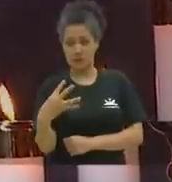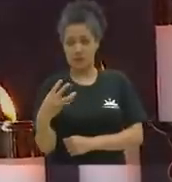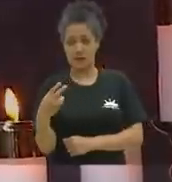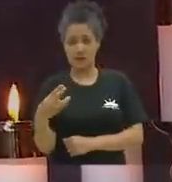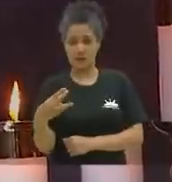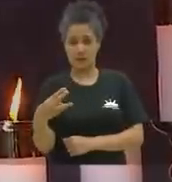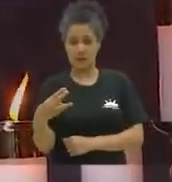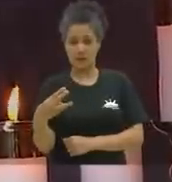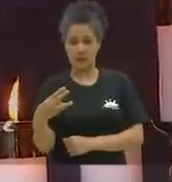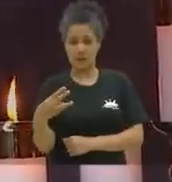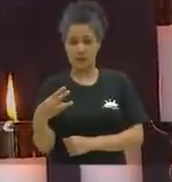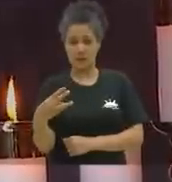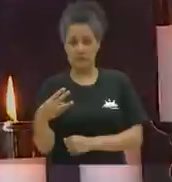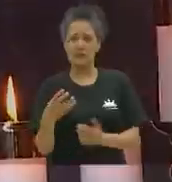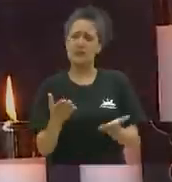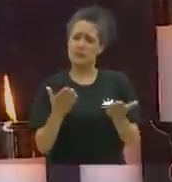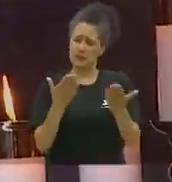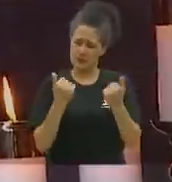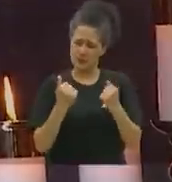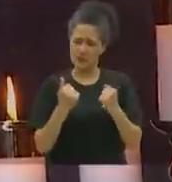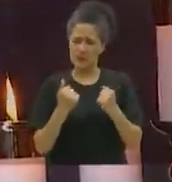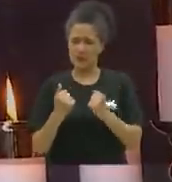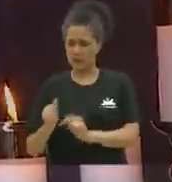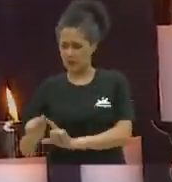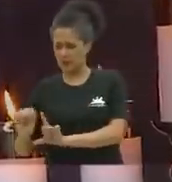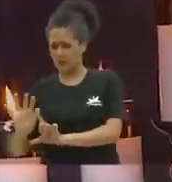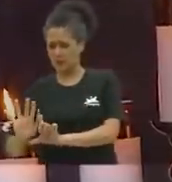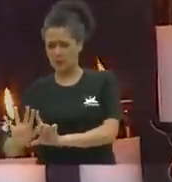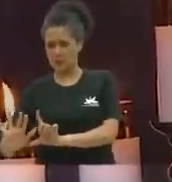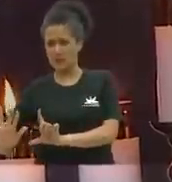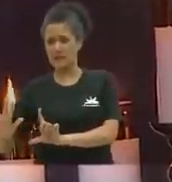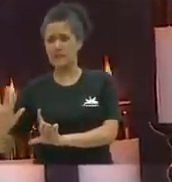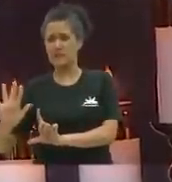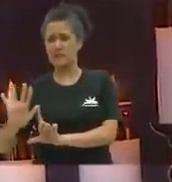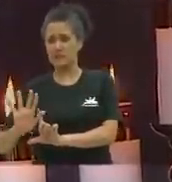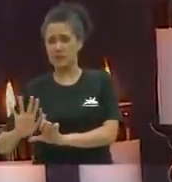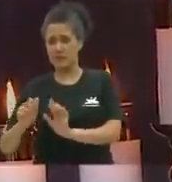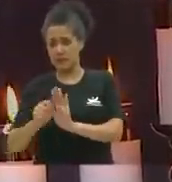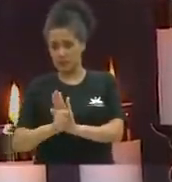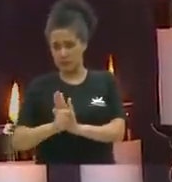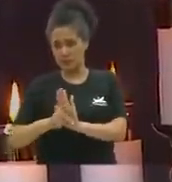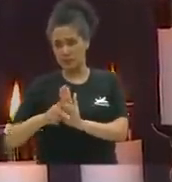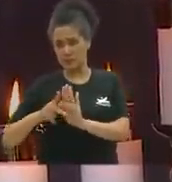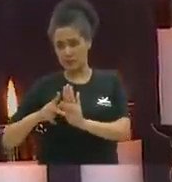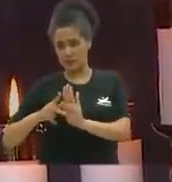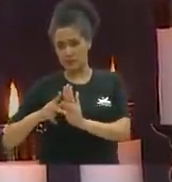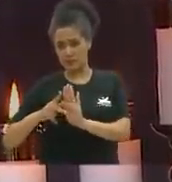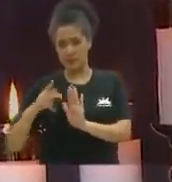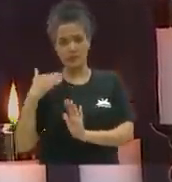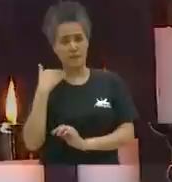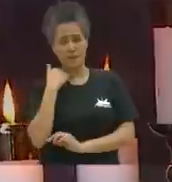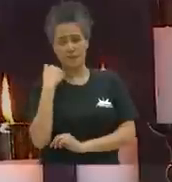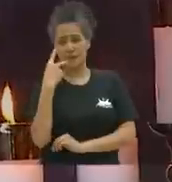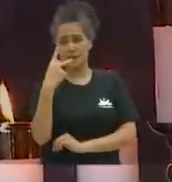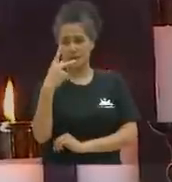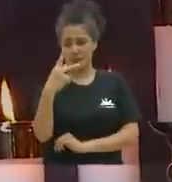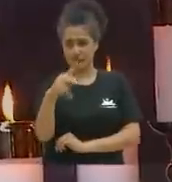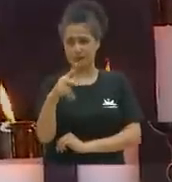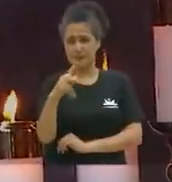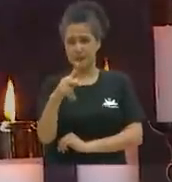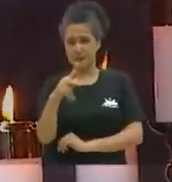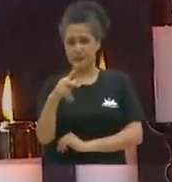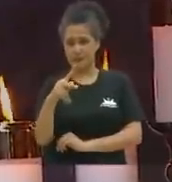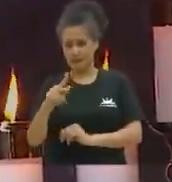07-634-465-00143. Pega o teu QR Code, abra o aplicativo no seu banco, na área